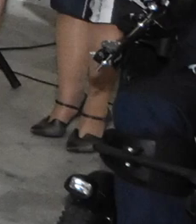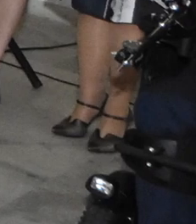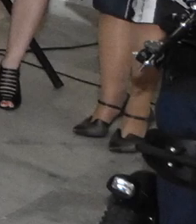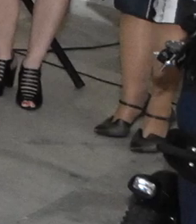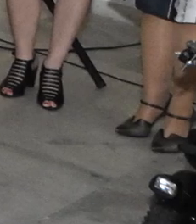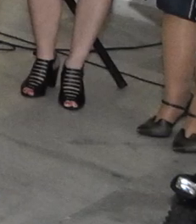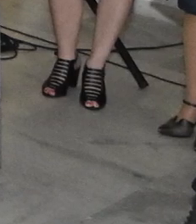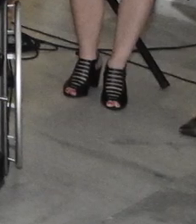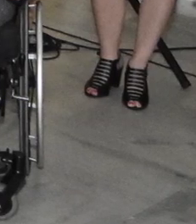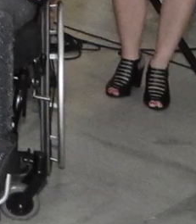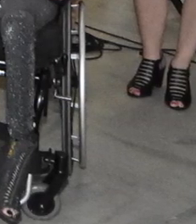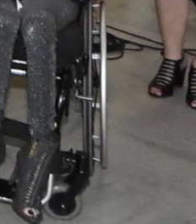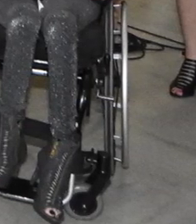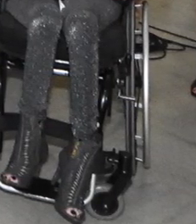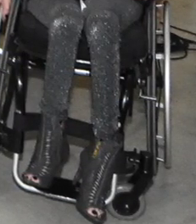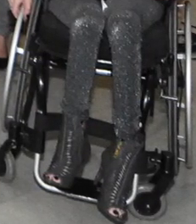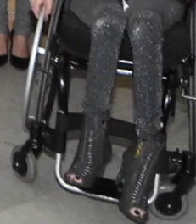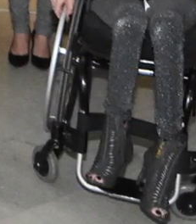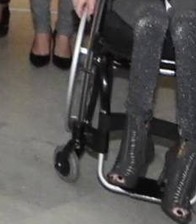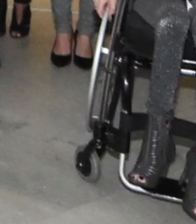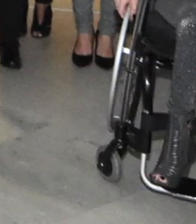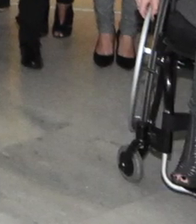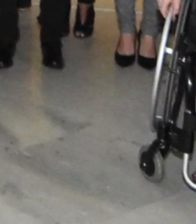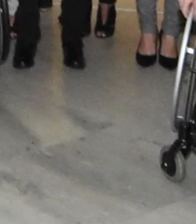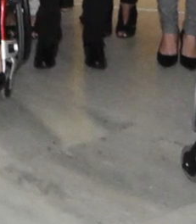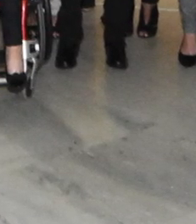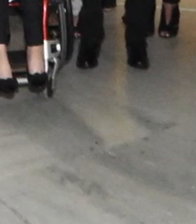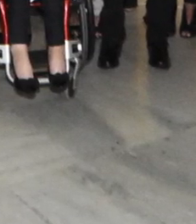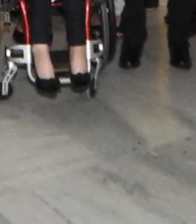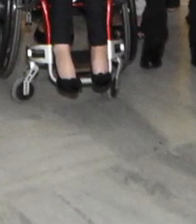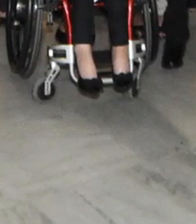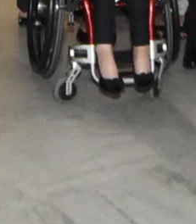Vamos então, nós vamos bater uma foto adiante.